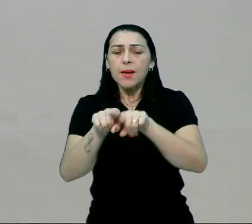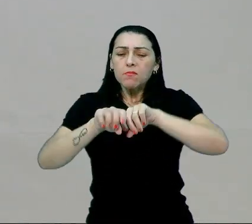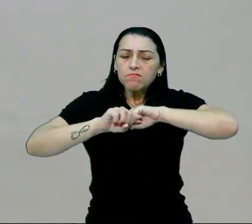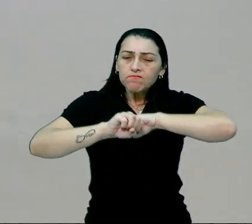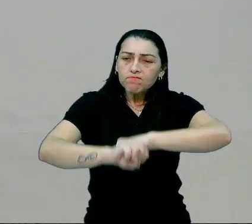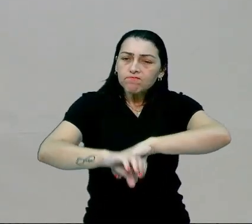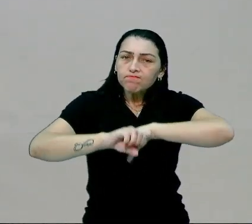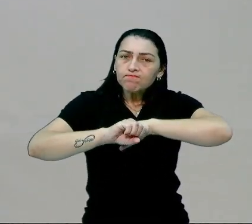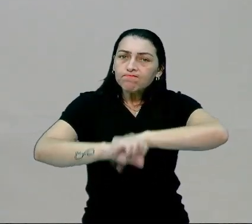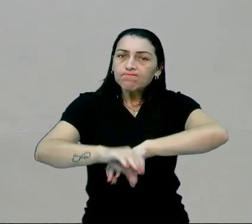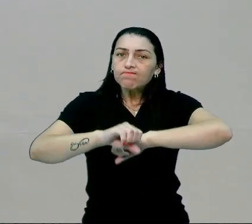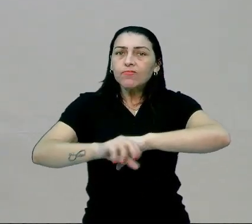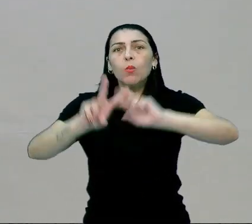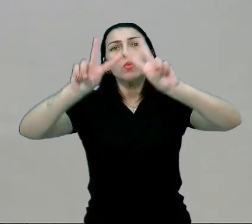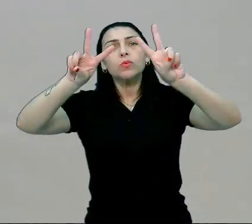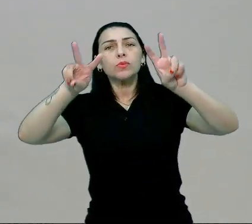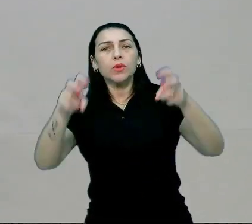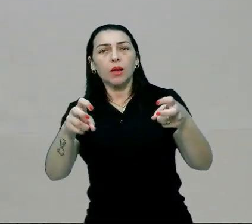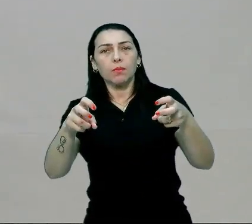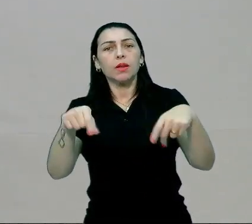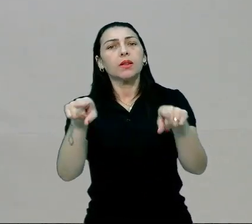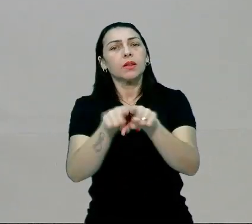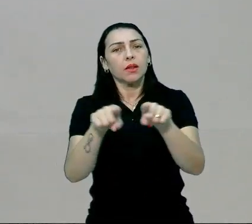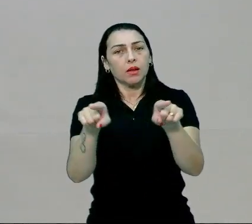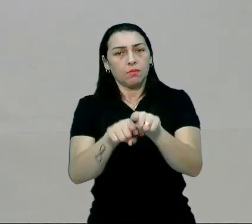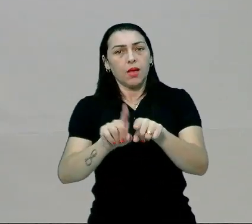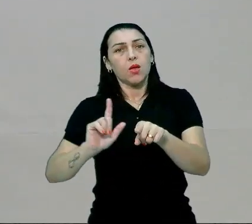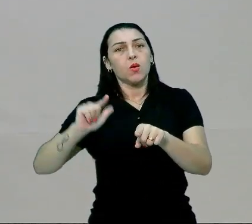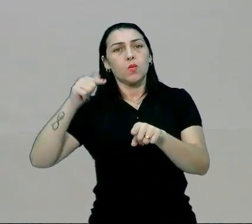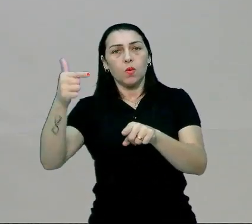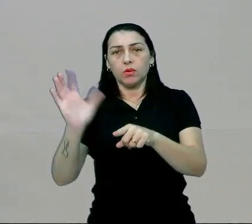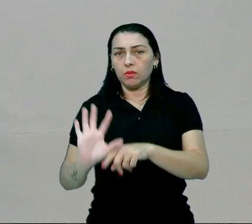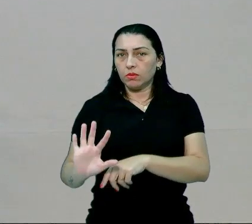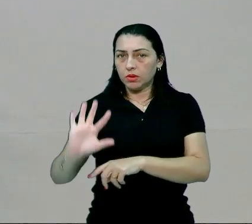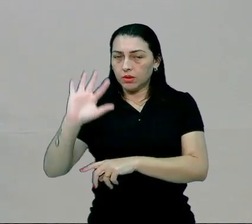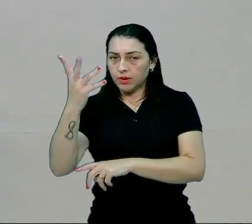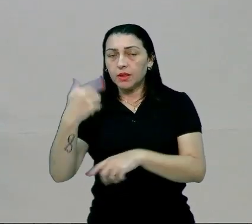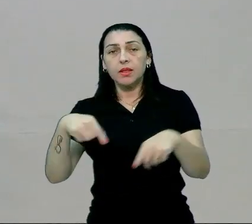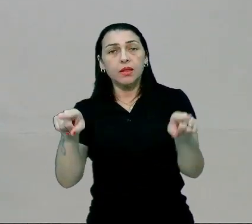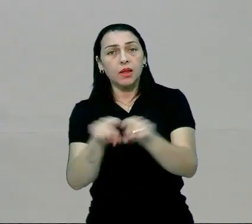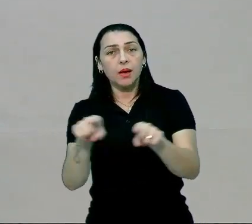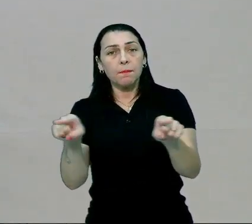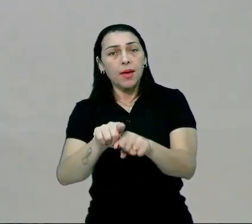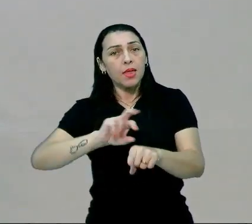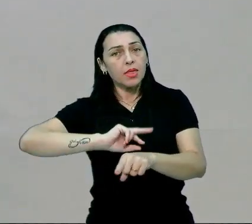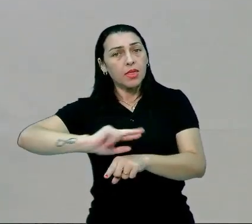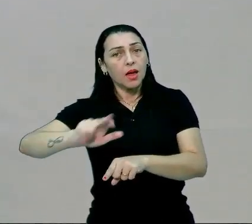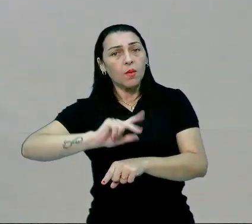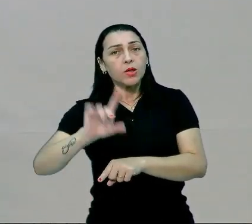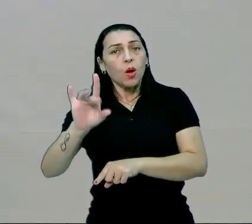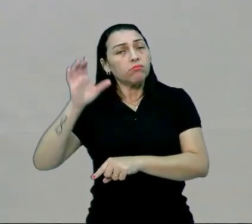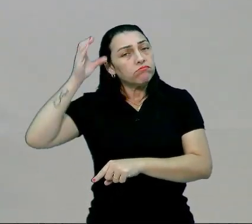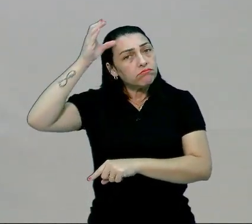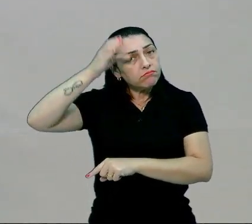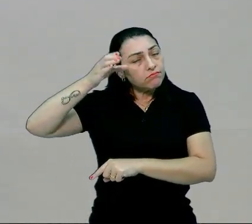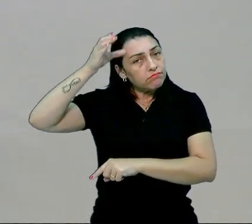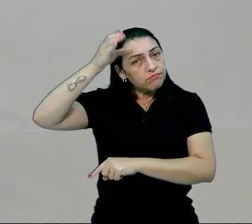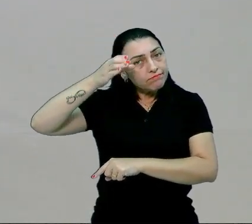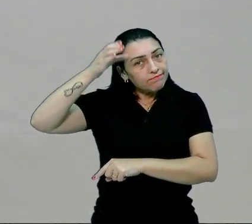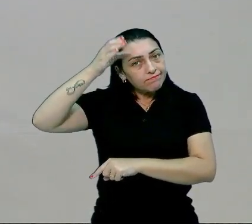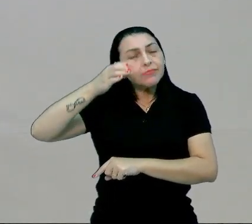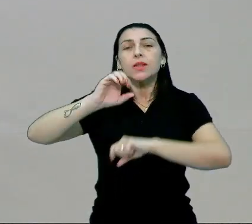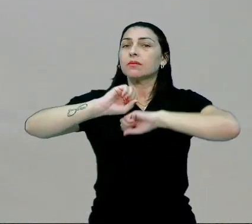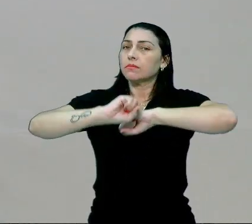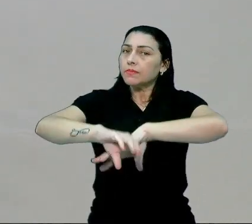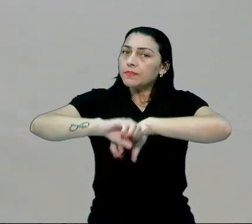a respeito disso? E ainda pondera uma outra situação. Também não é só uma questão de conscientização e uma questão